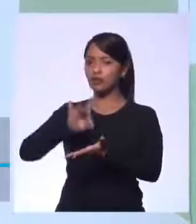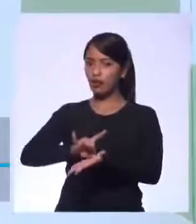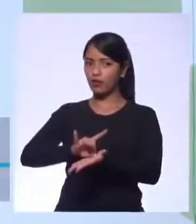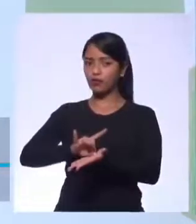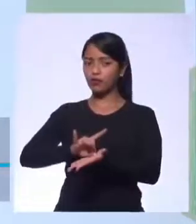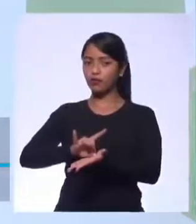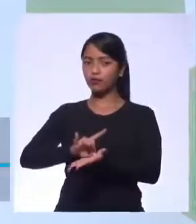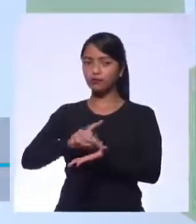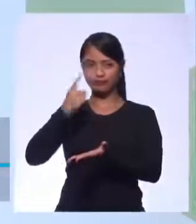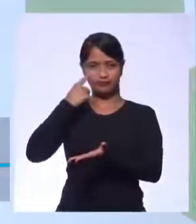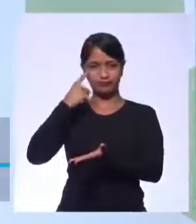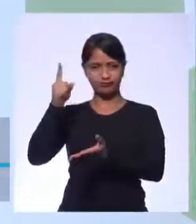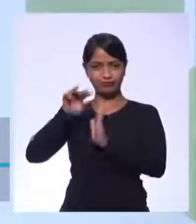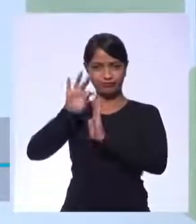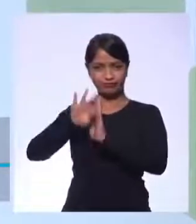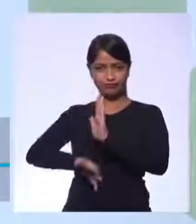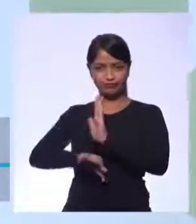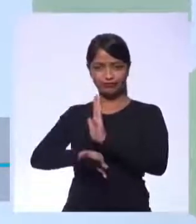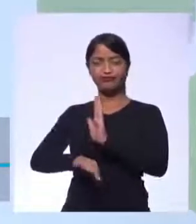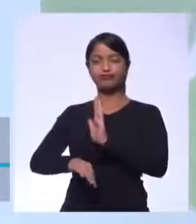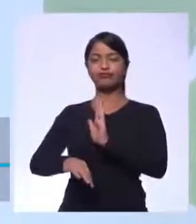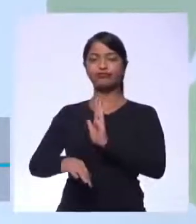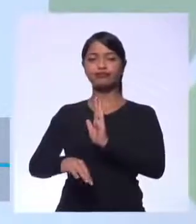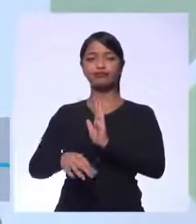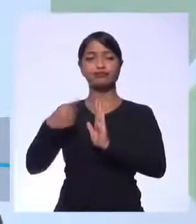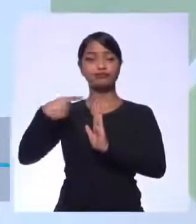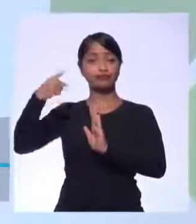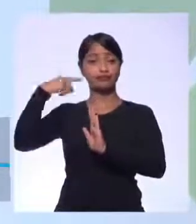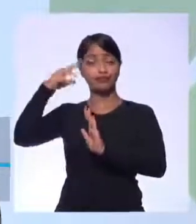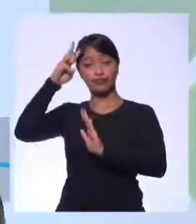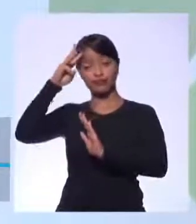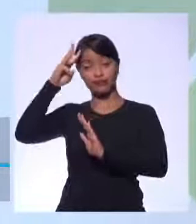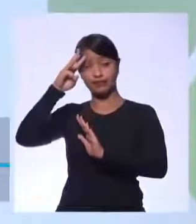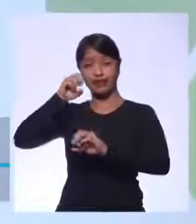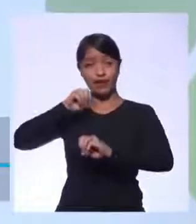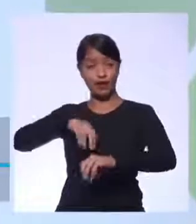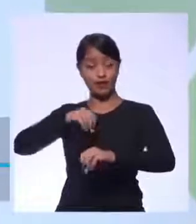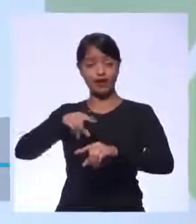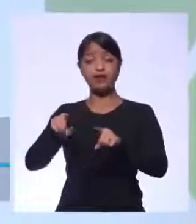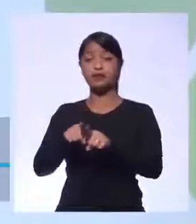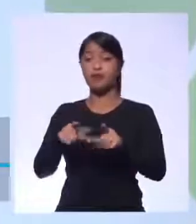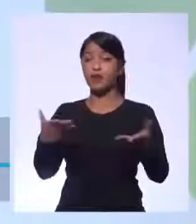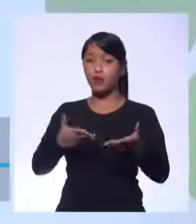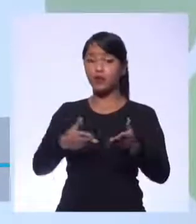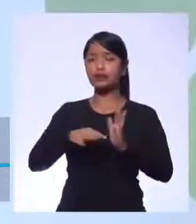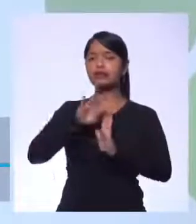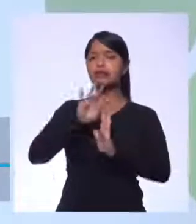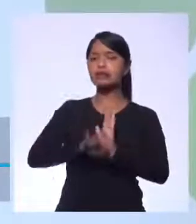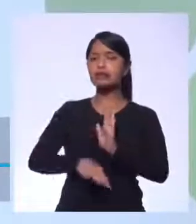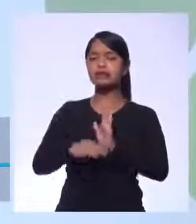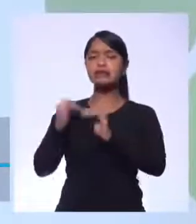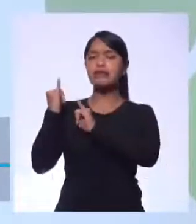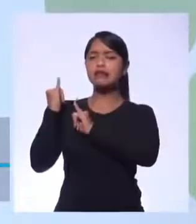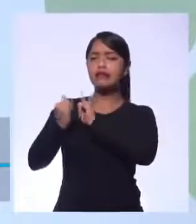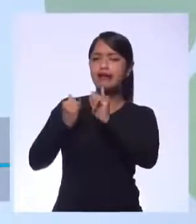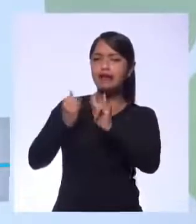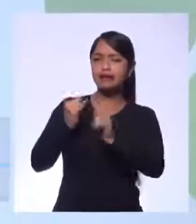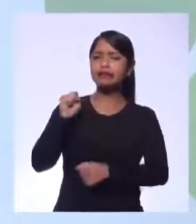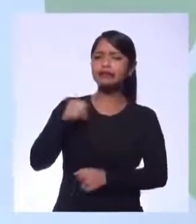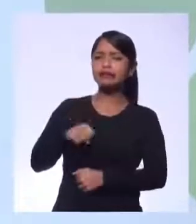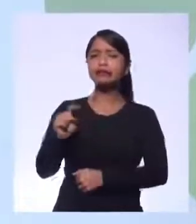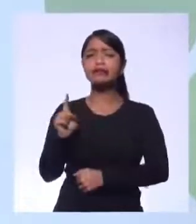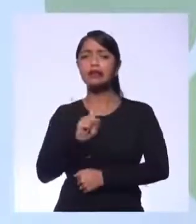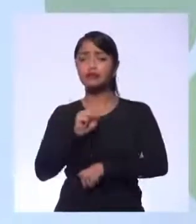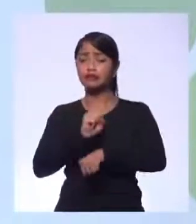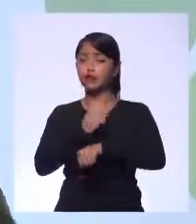o texto que a gente leu, trabalhou na aula de terça e hoje é lenda. Sim ou não? Tenta justificar pra gente, tá bom?